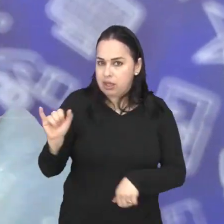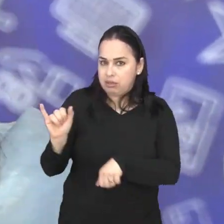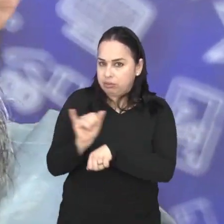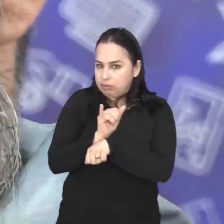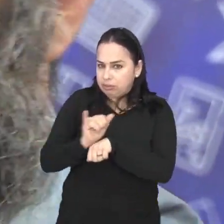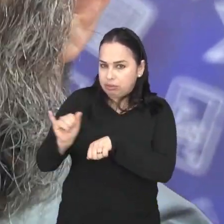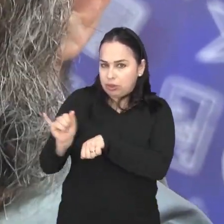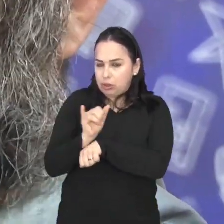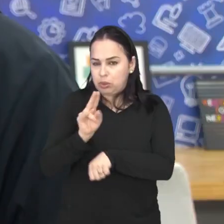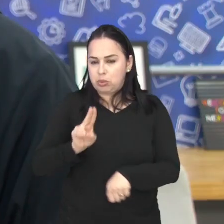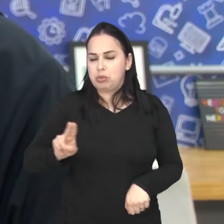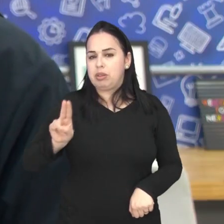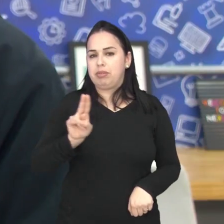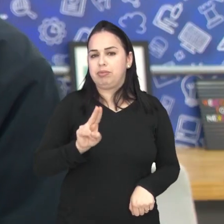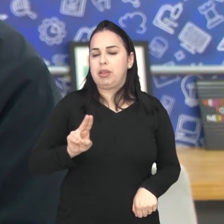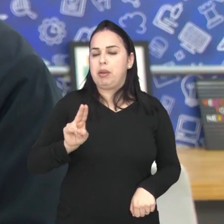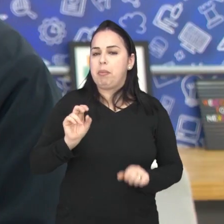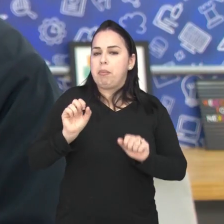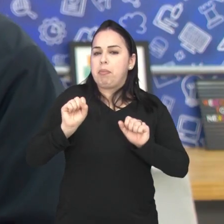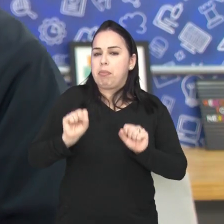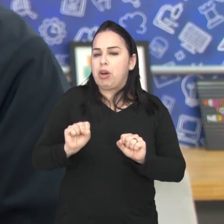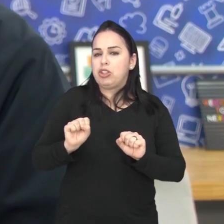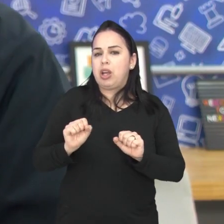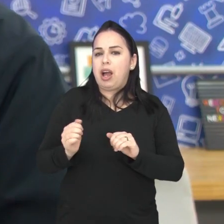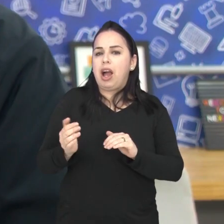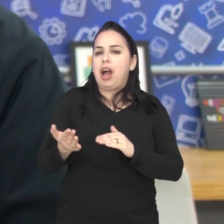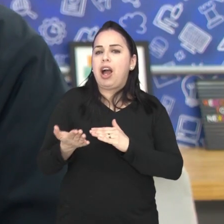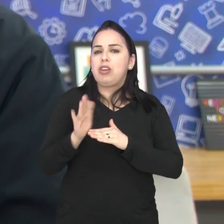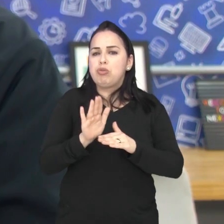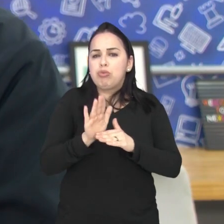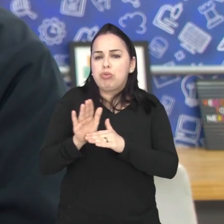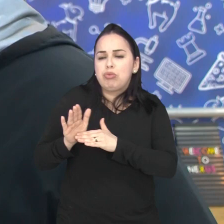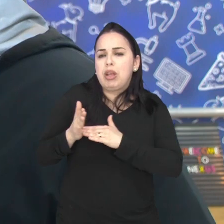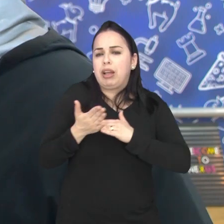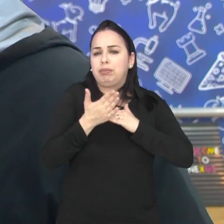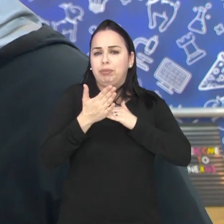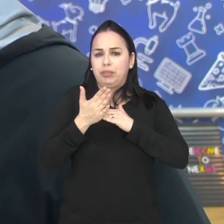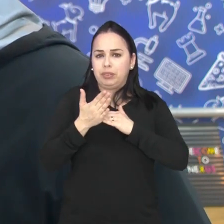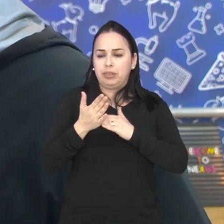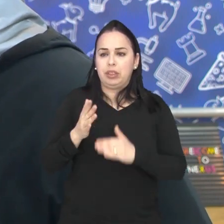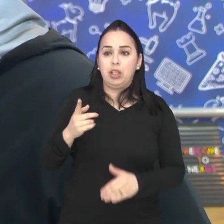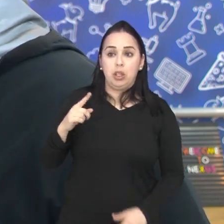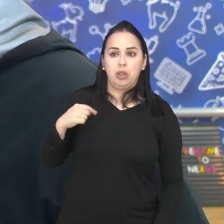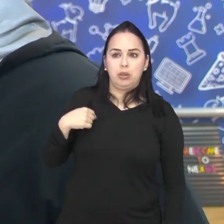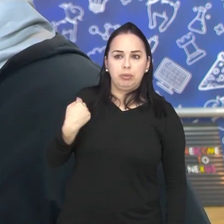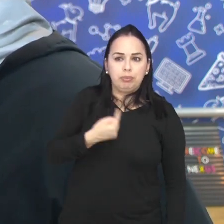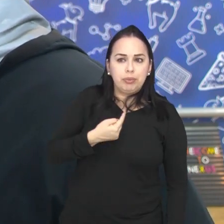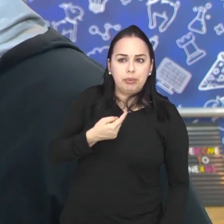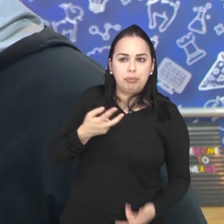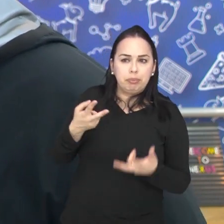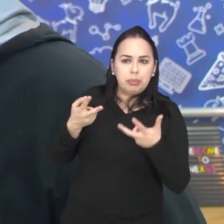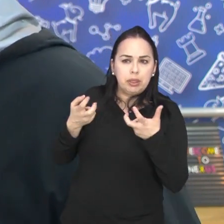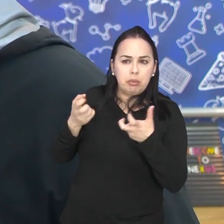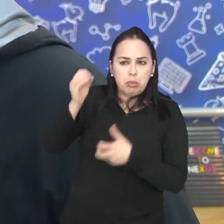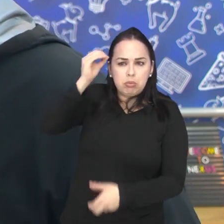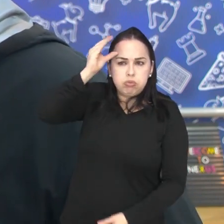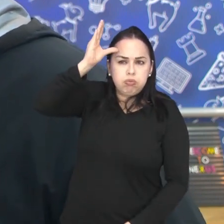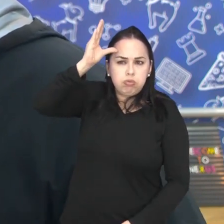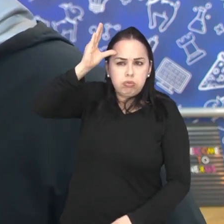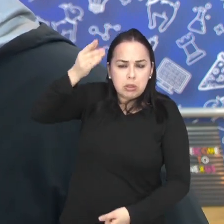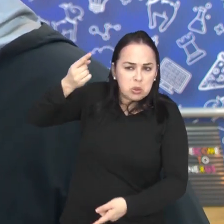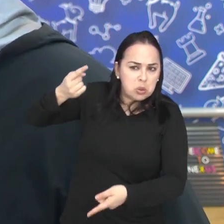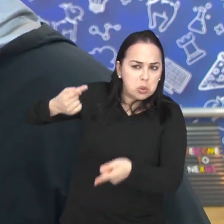as ferramentas disponíveis pode ajudar na resolução de problemas no dia a dia. A gente já percebe um salto no conhecimento muito